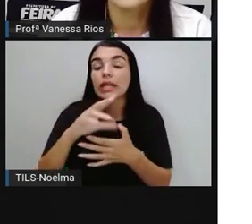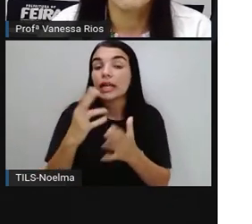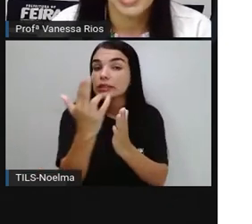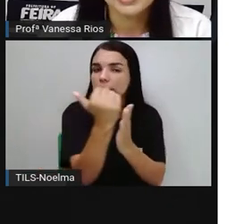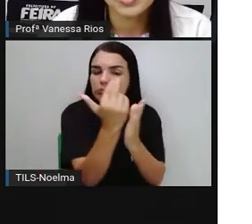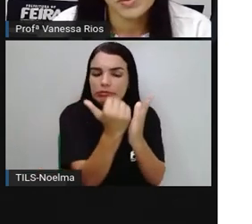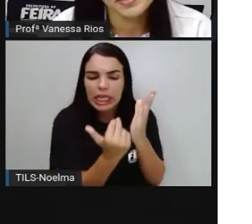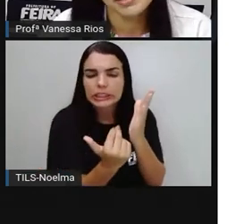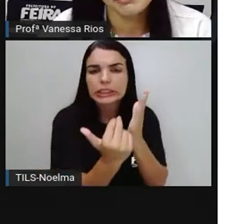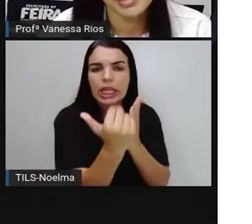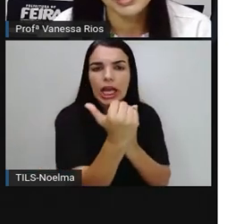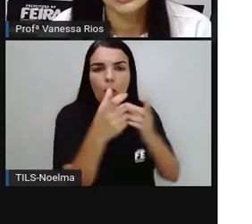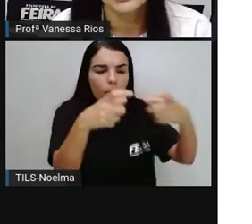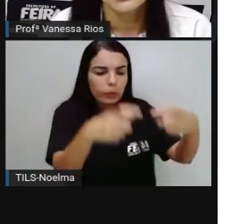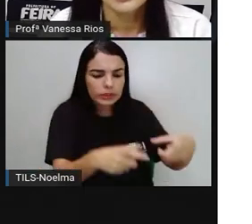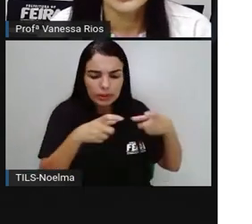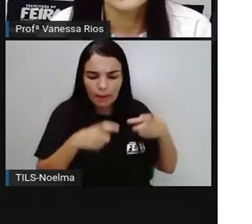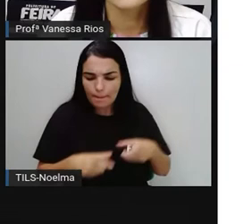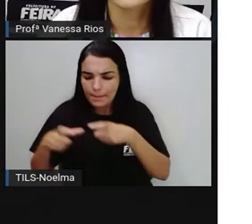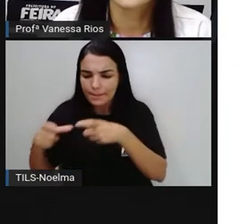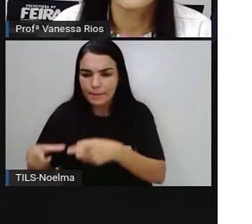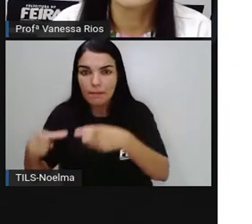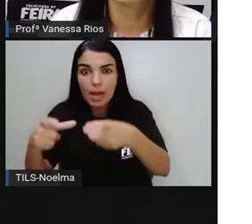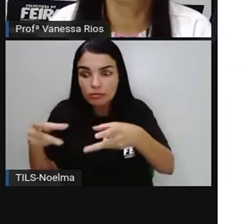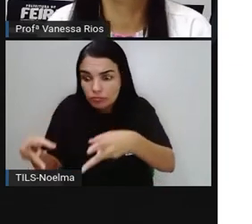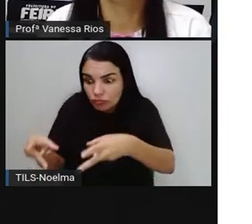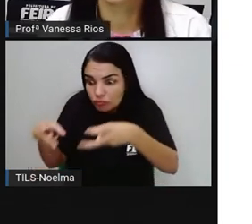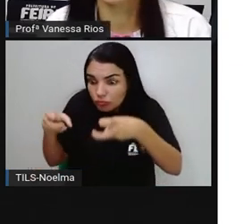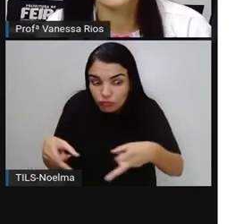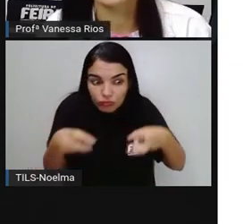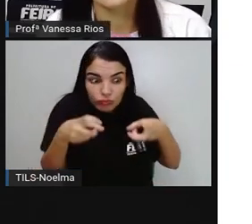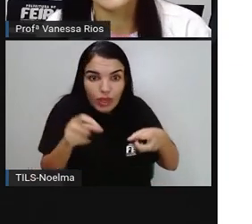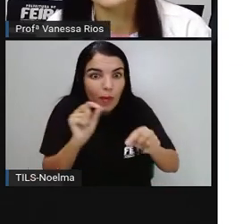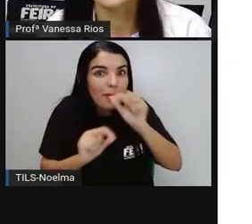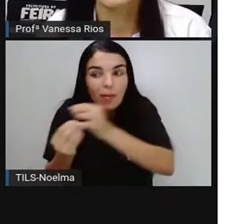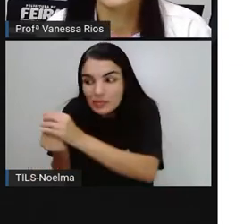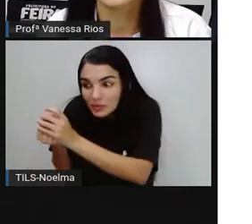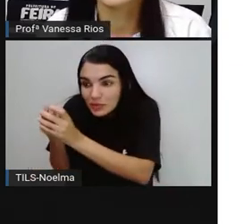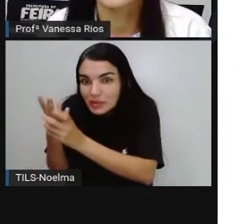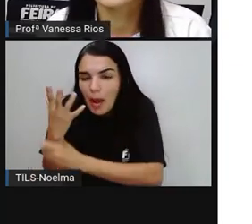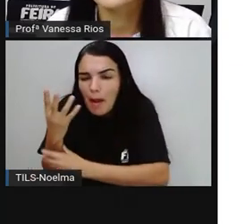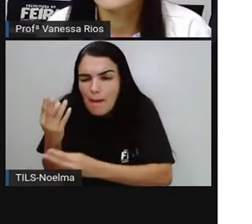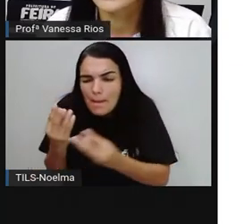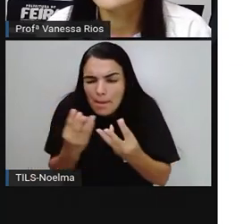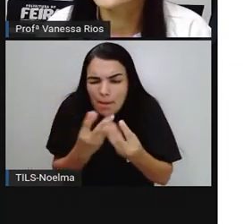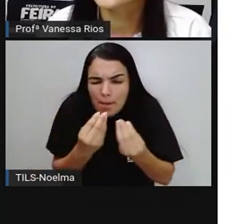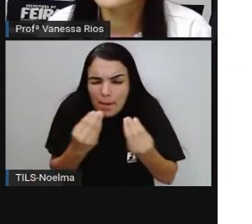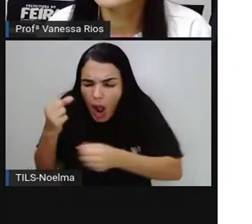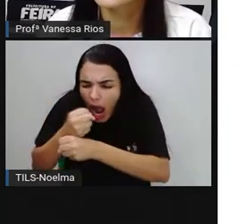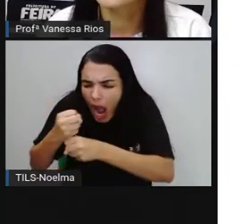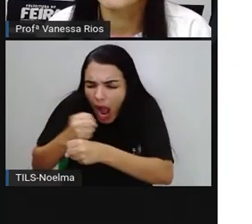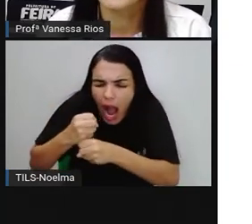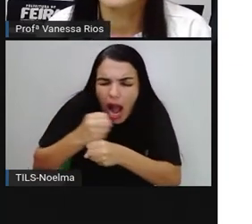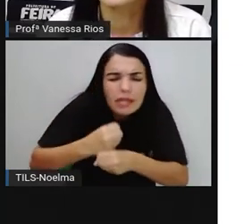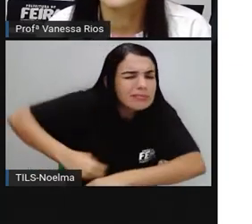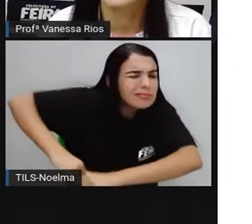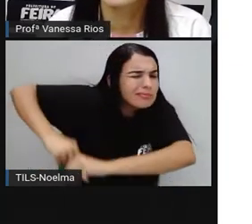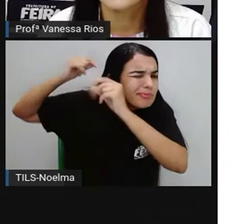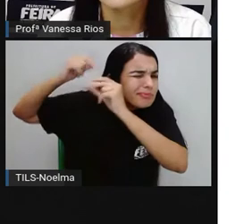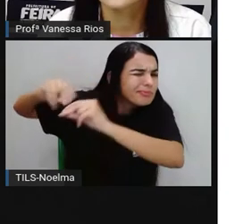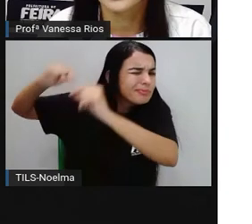o espaço observado, ela surgiu há muitos anos atrás e já podemos observar a existência de